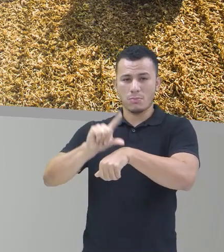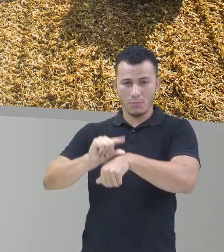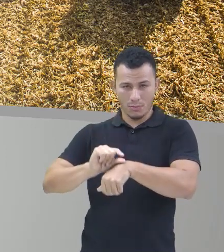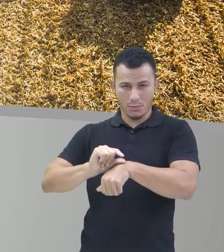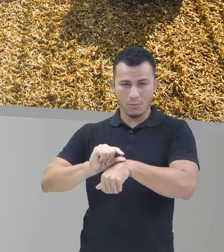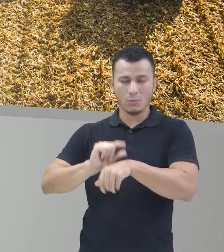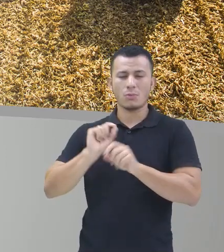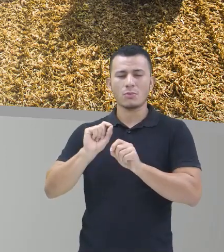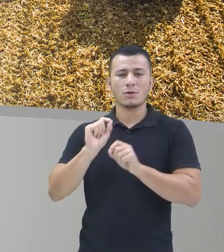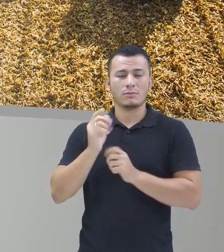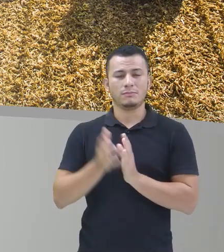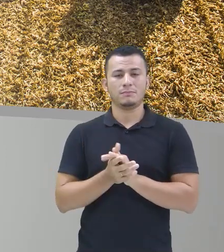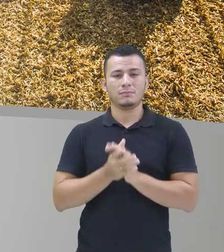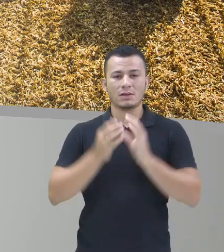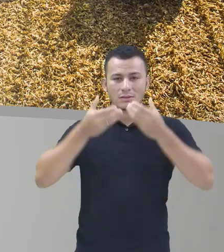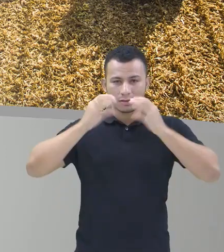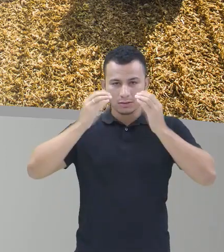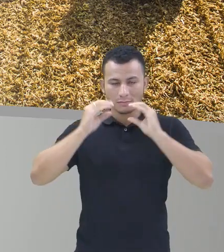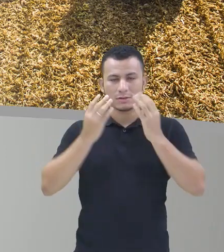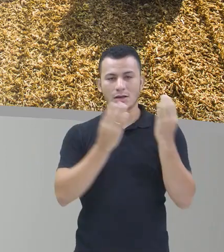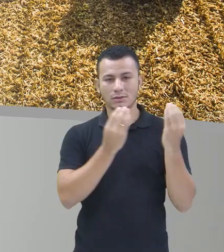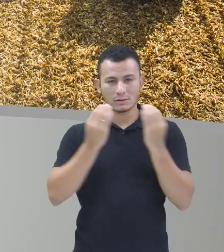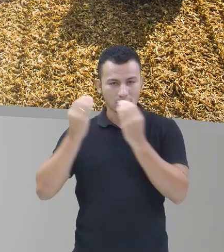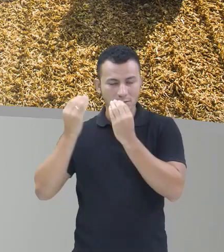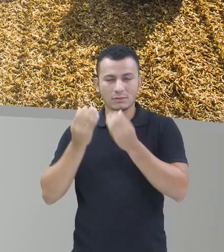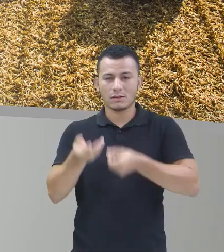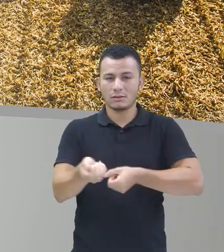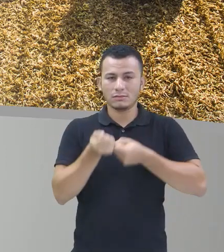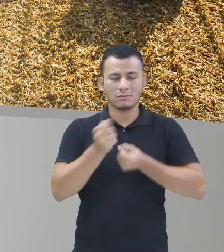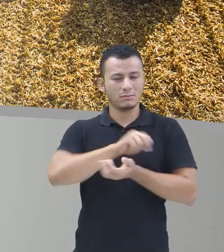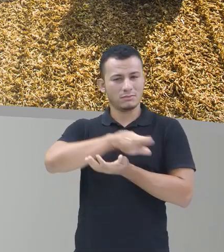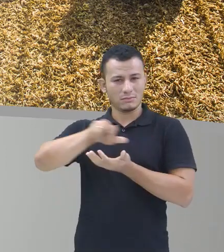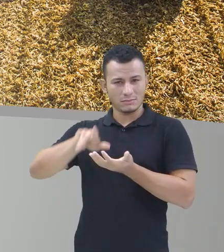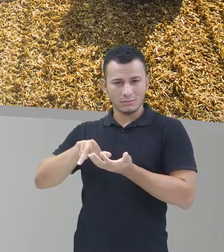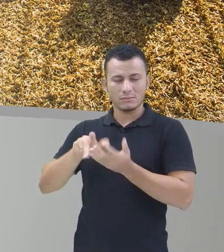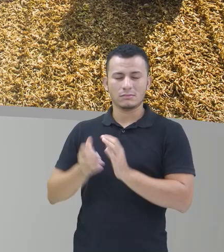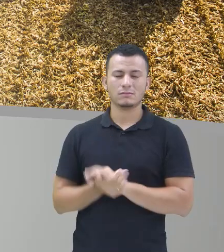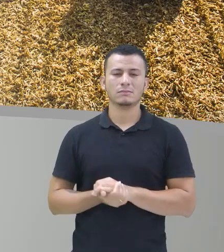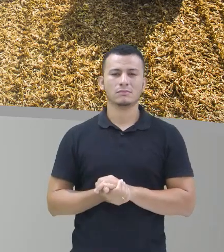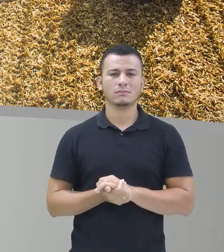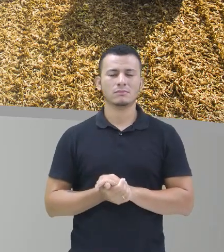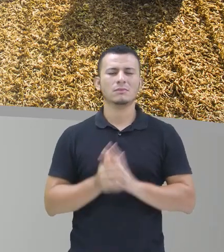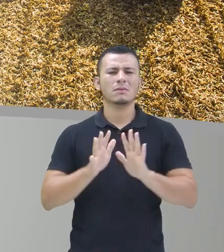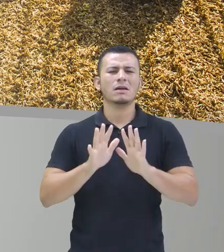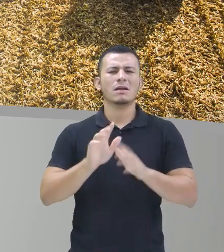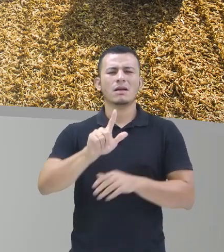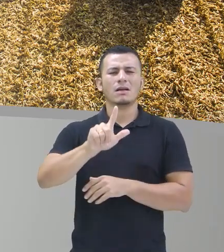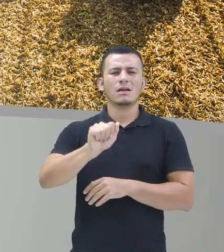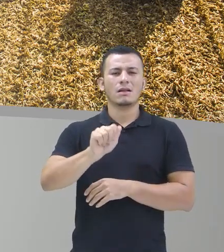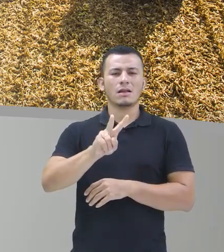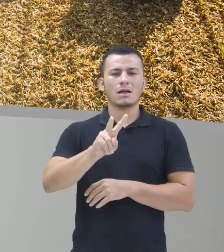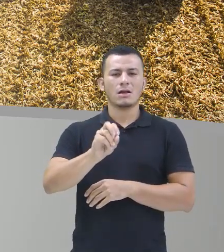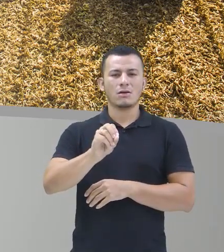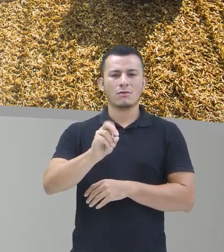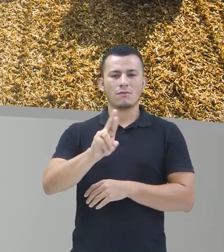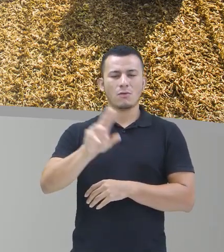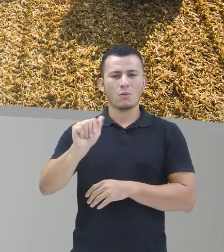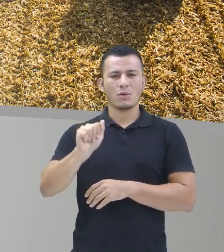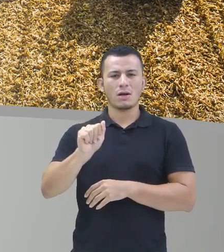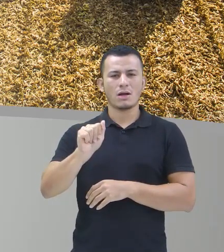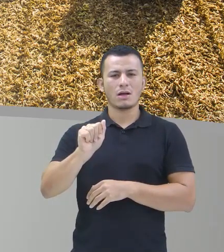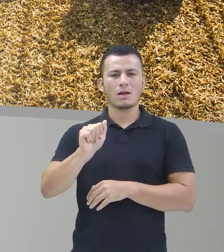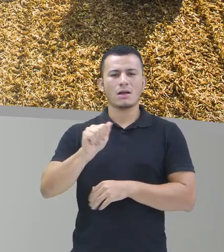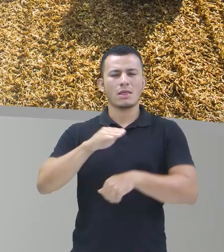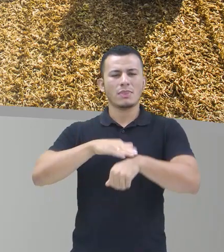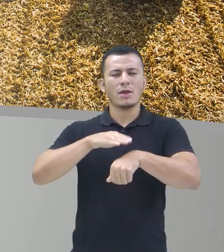a melancia, a mandioca, entre outros. E o que é então, professora, lavoura temporária?